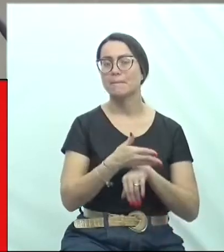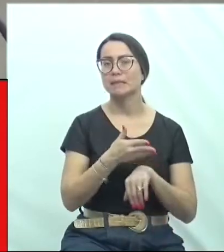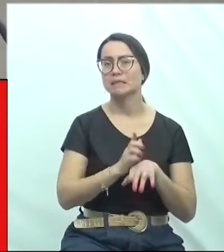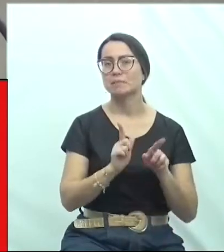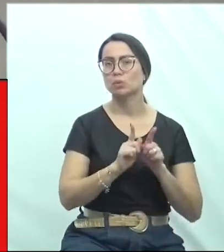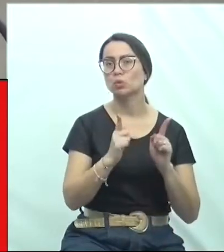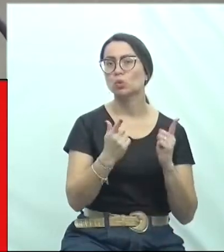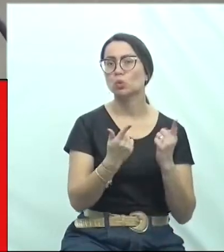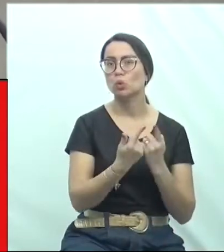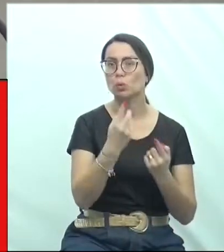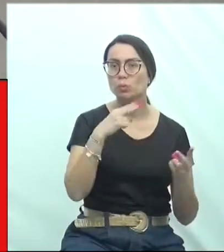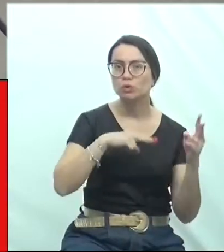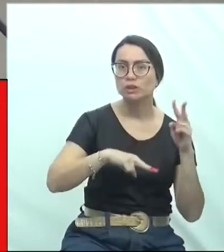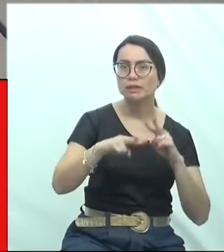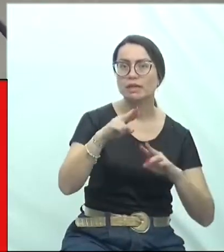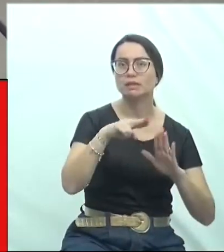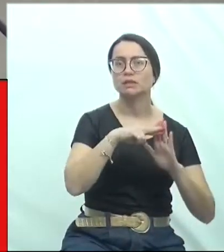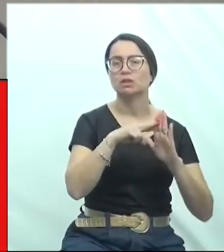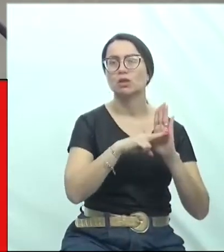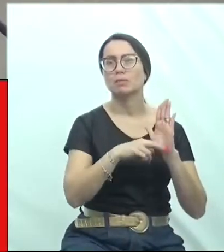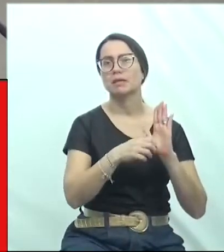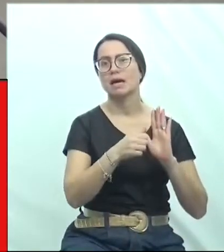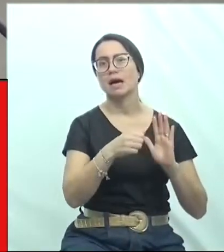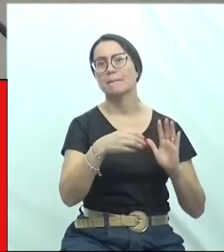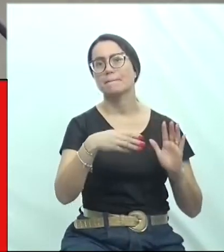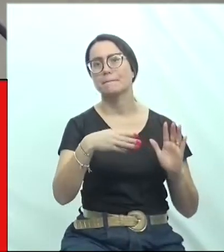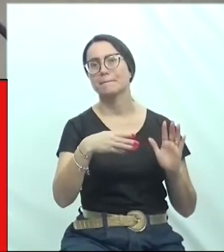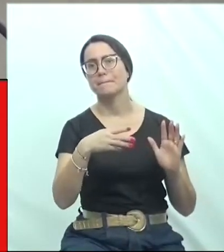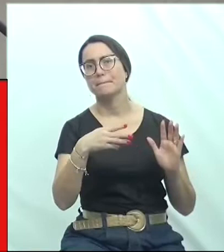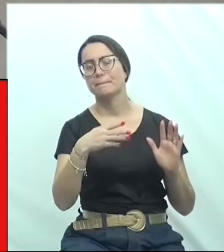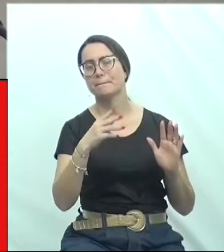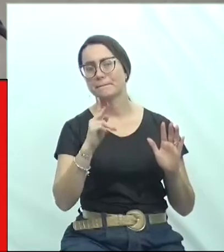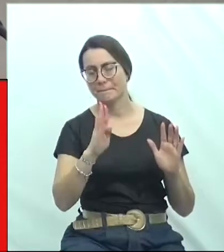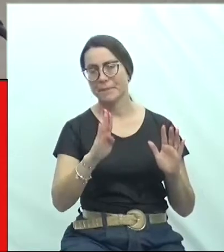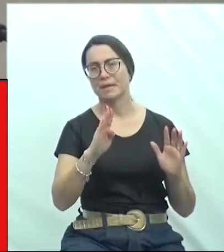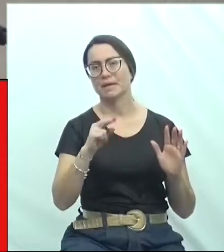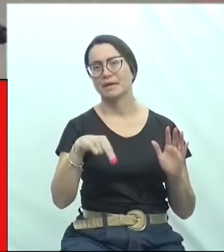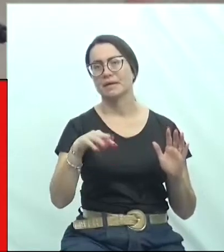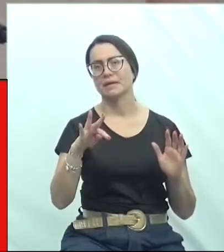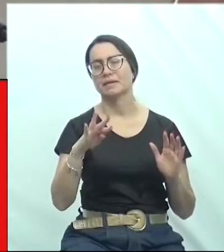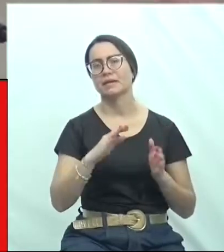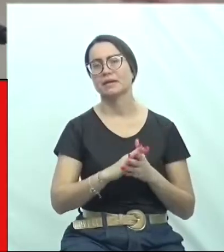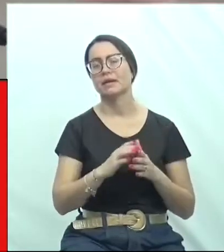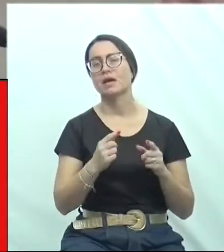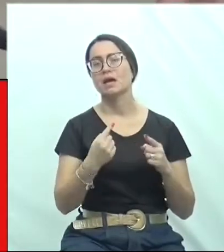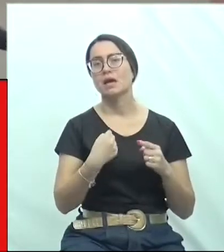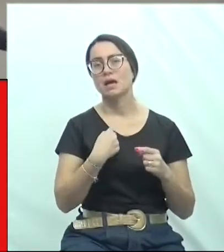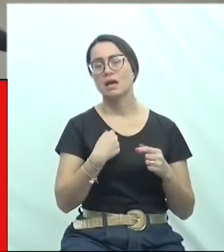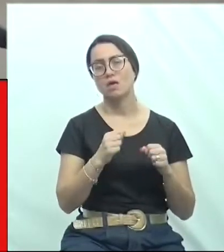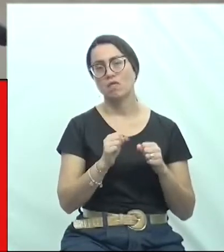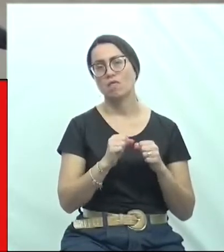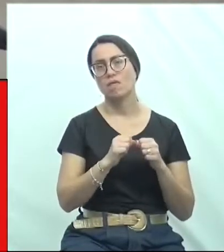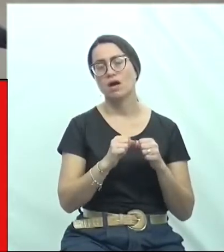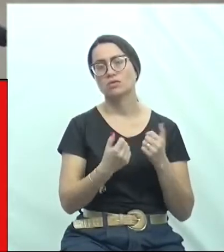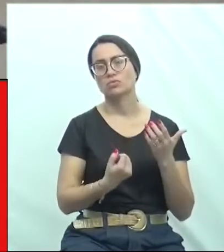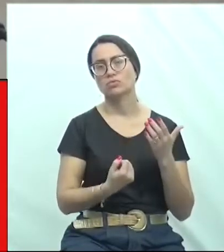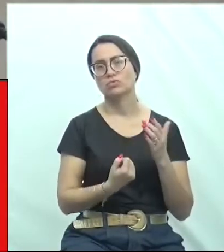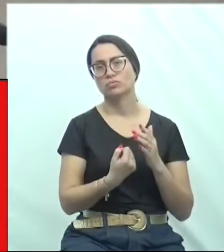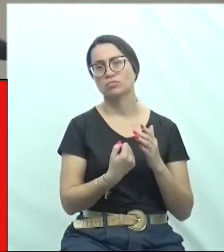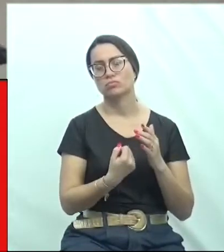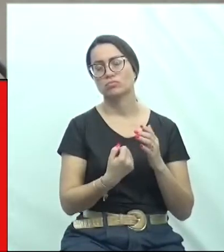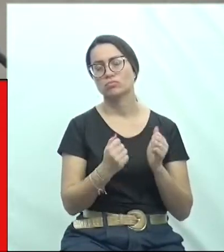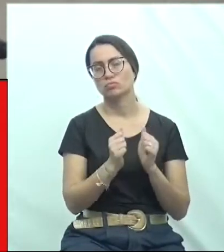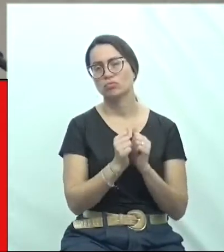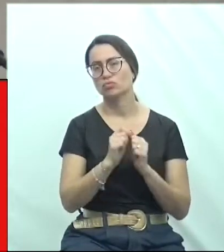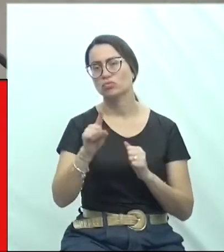análise de normas da BNT. Eu sou um dos membros do grupo da BNT, eu faço normas junto com outros agentes na parte de saneamento,